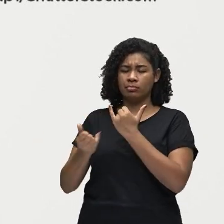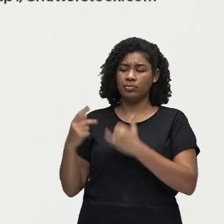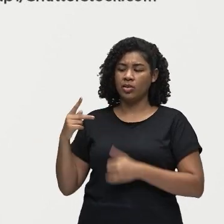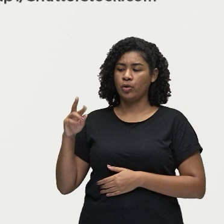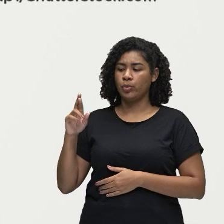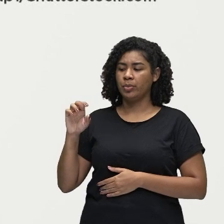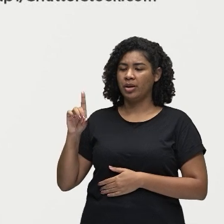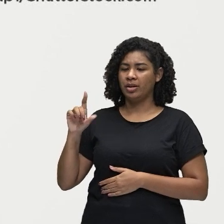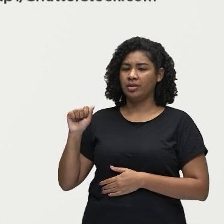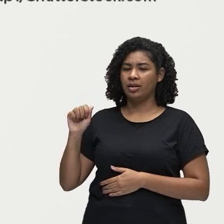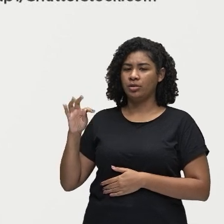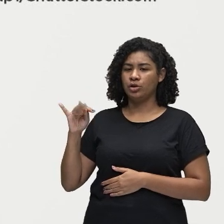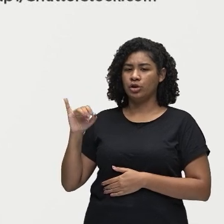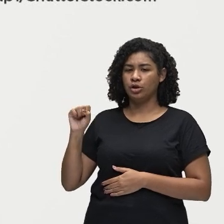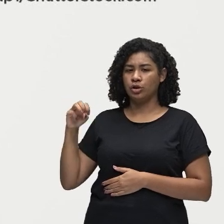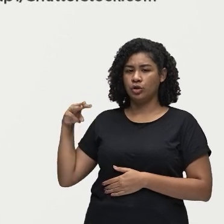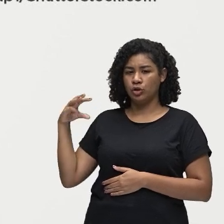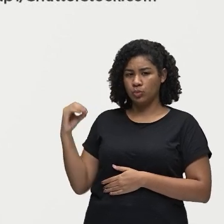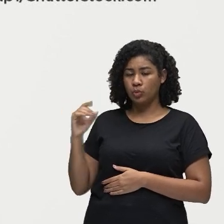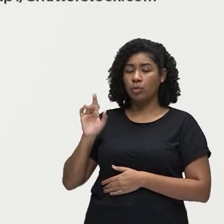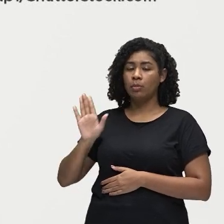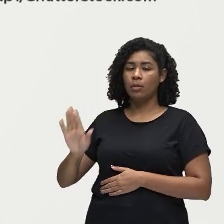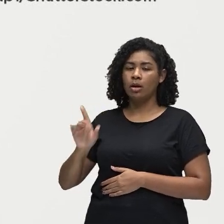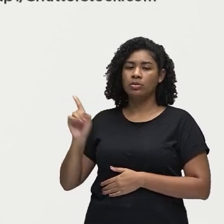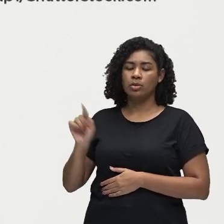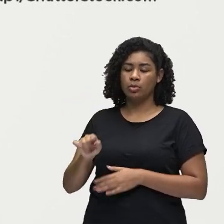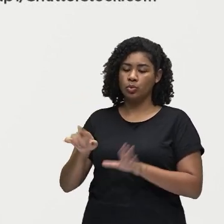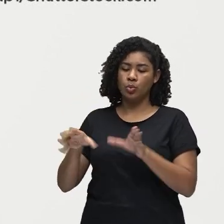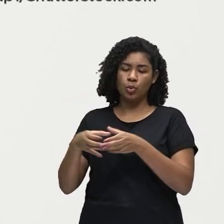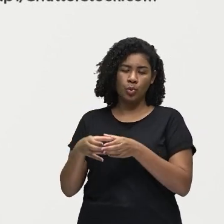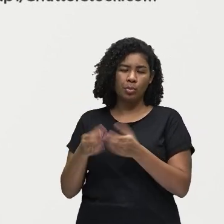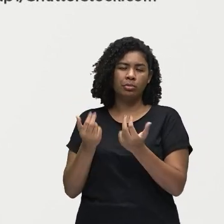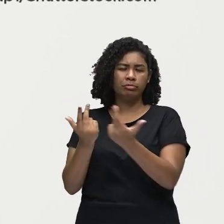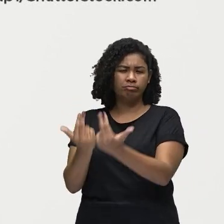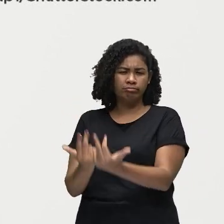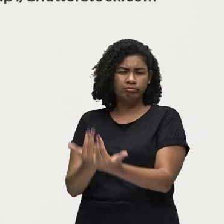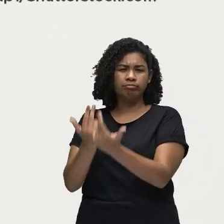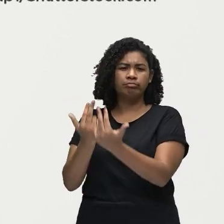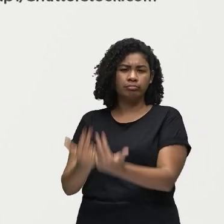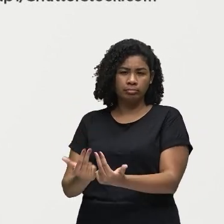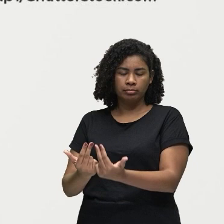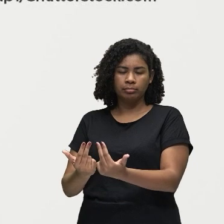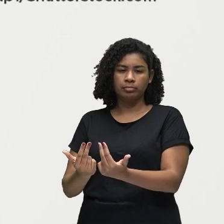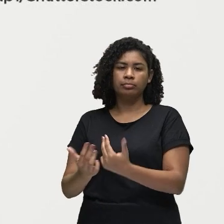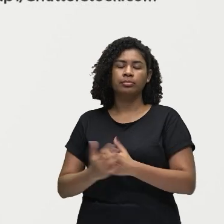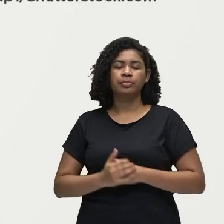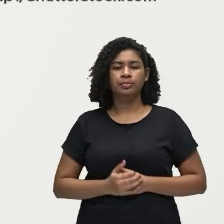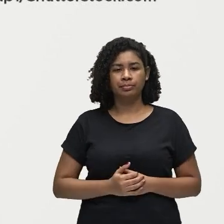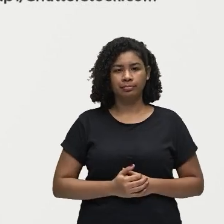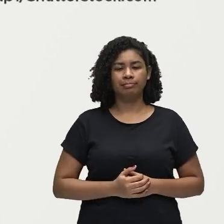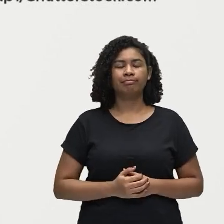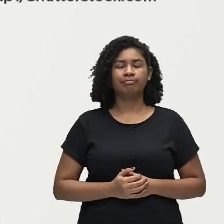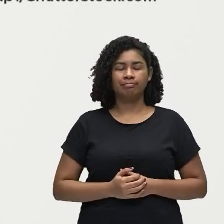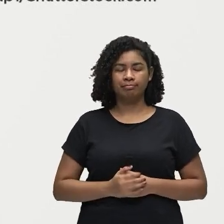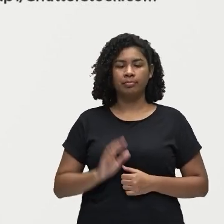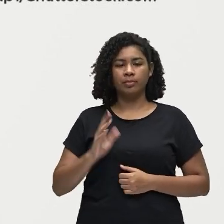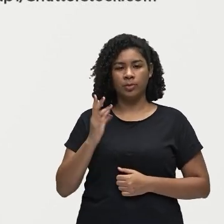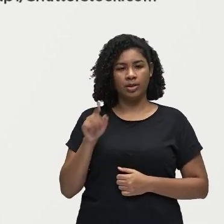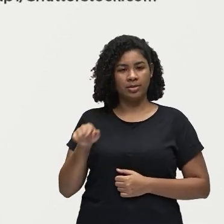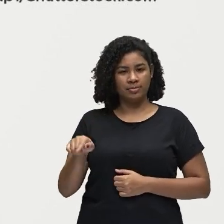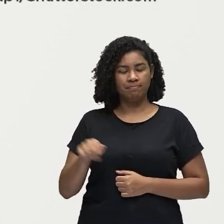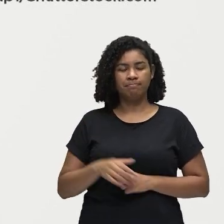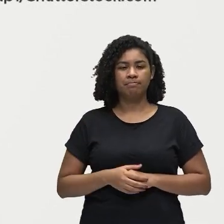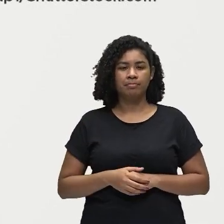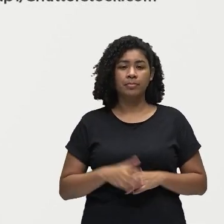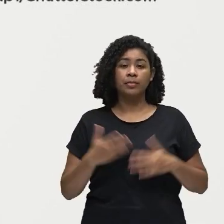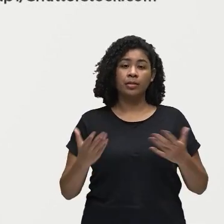predatismo, mas ocorre entre seres vivos da mesma espécie. Então,